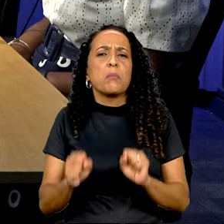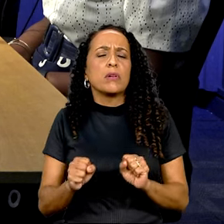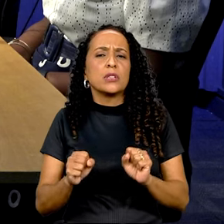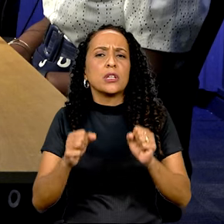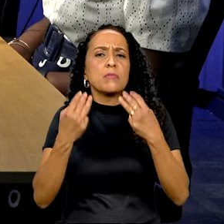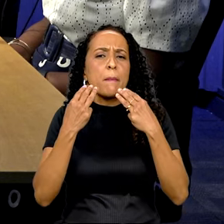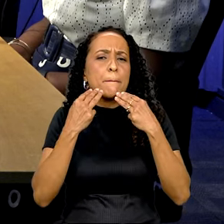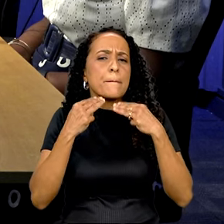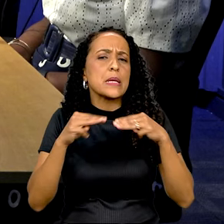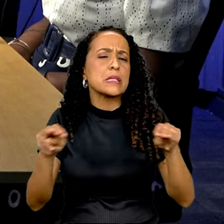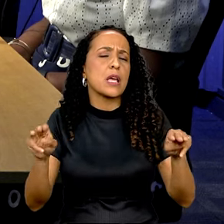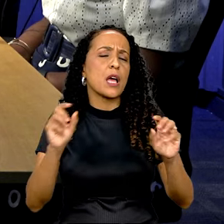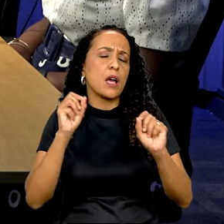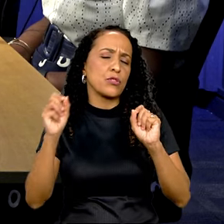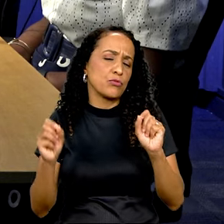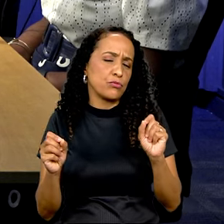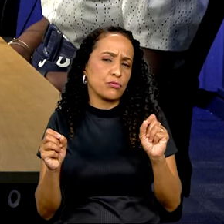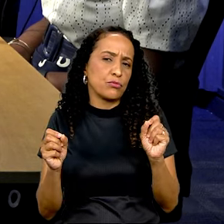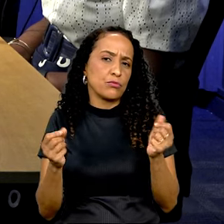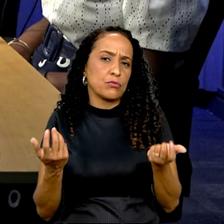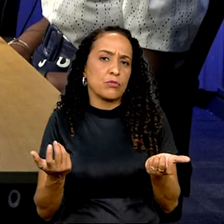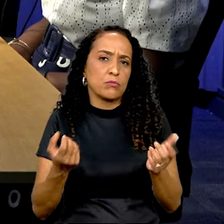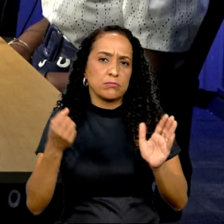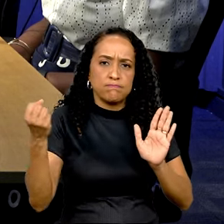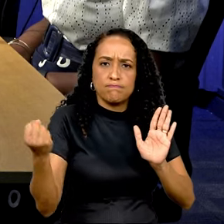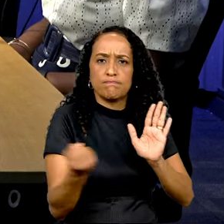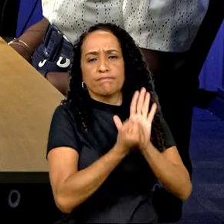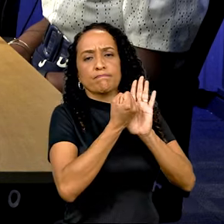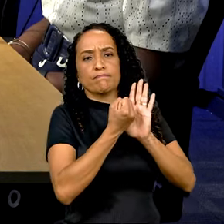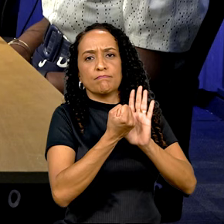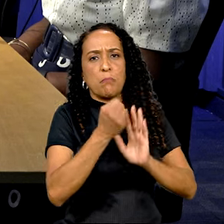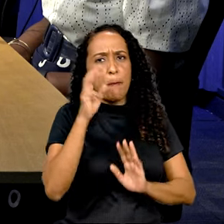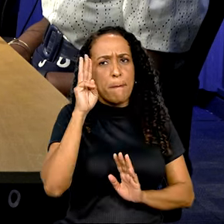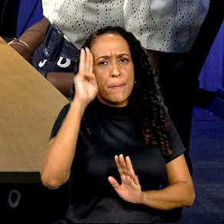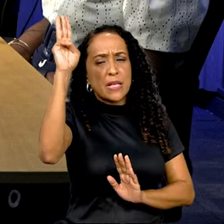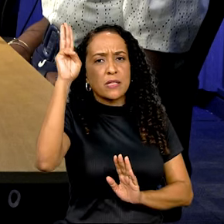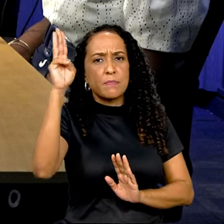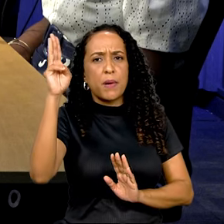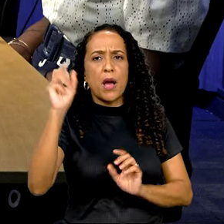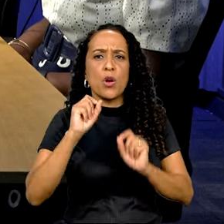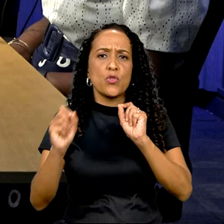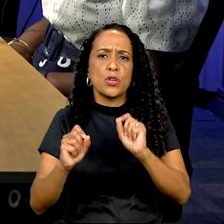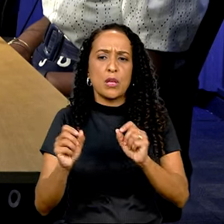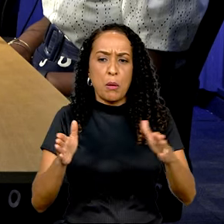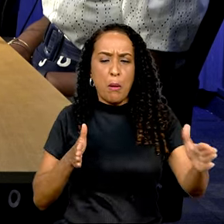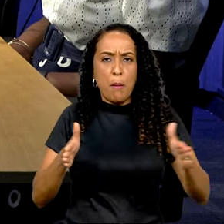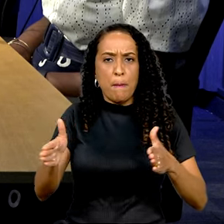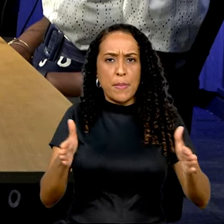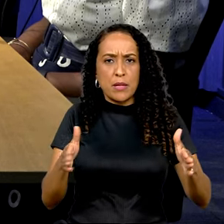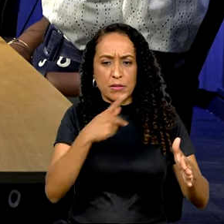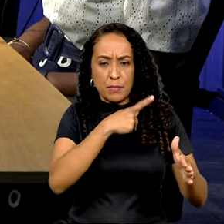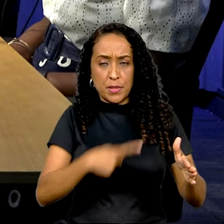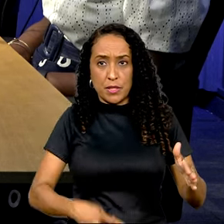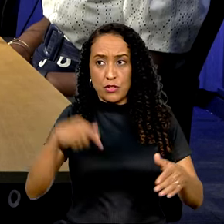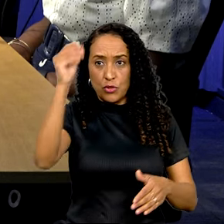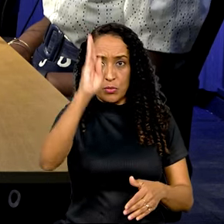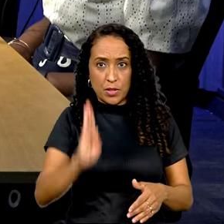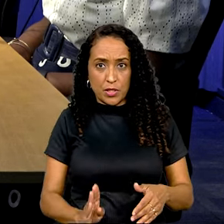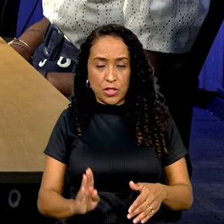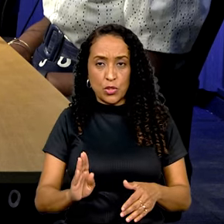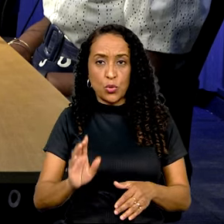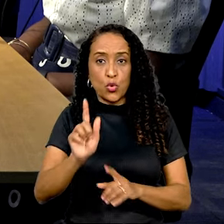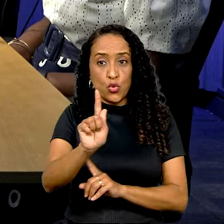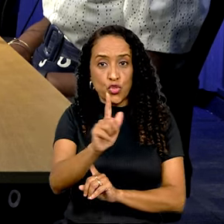deixar essa mensagem como um Marco um dos principais símbolos desse período da presidência